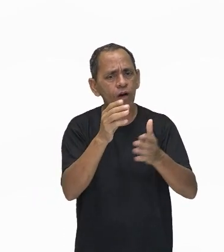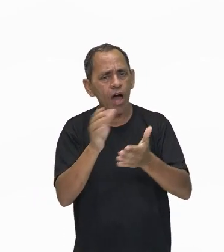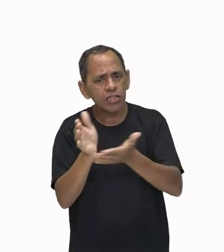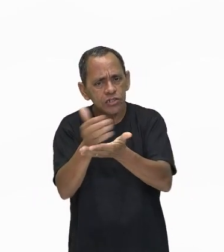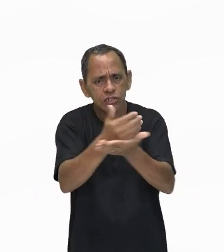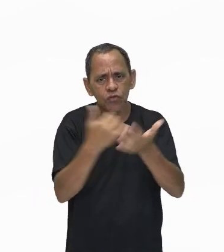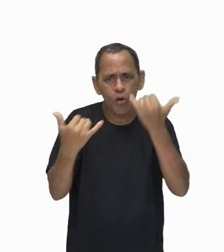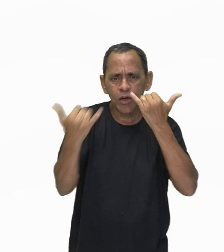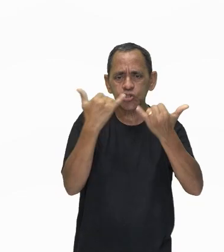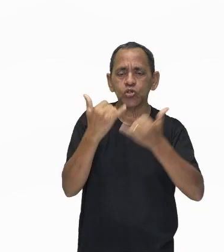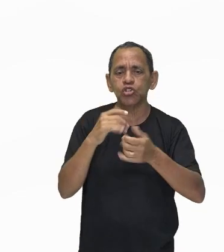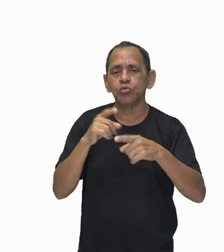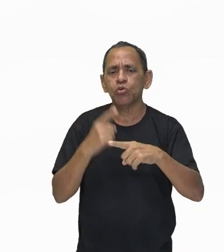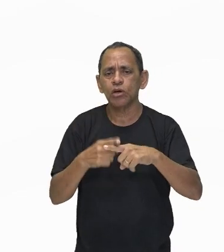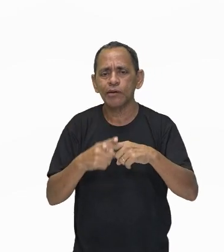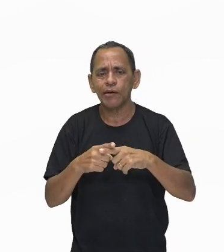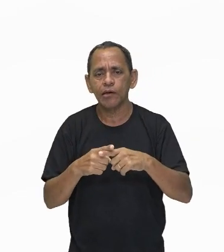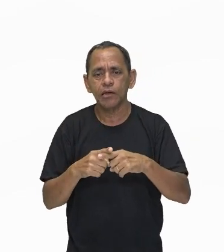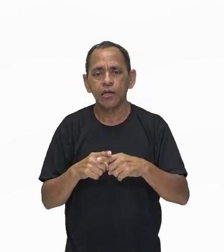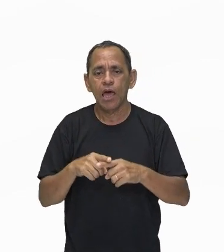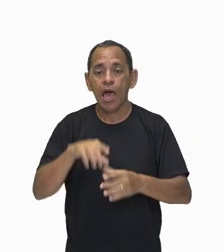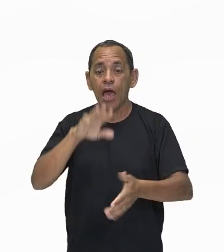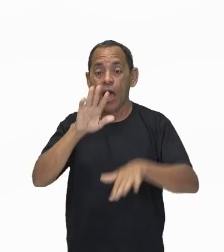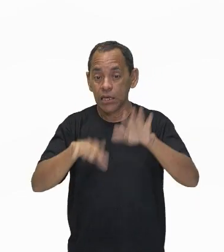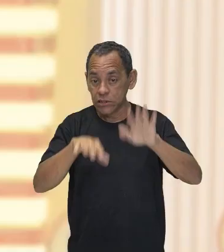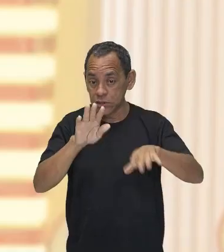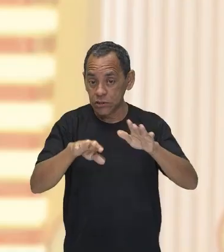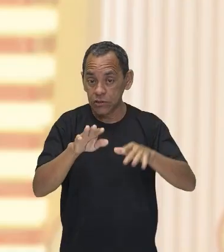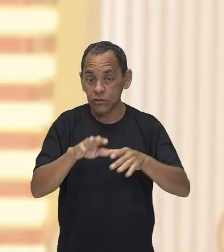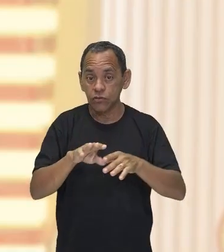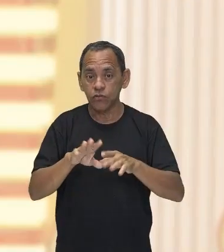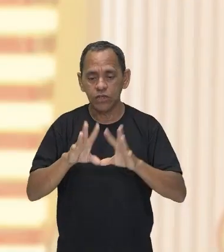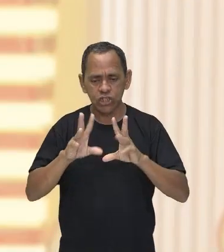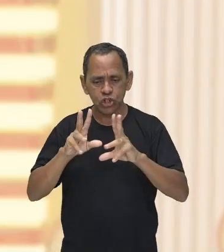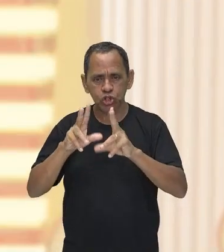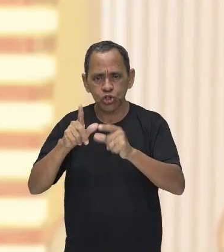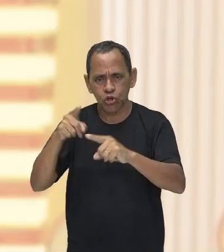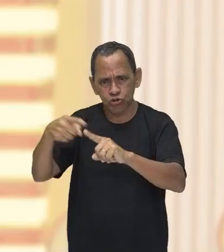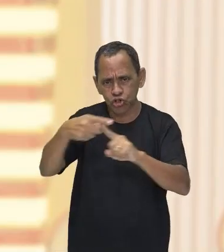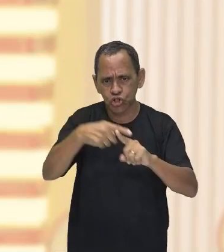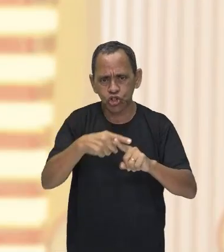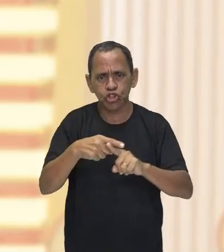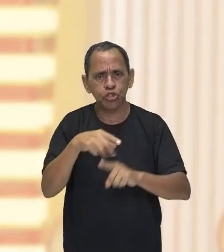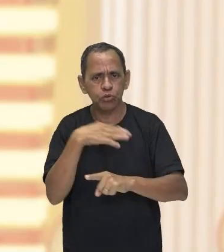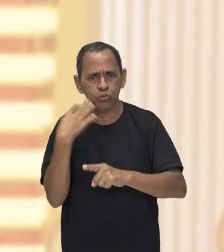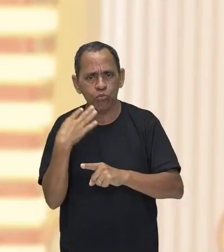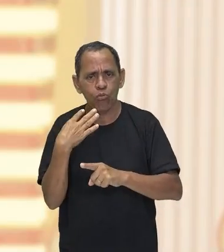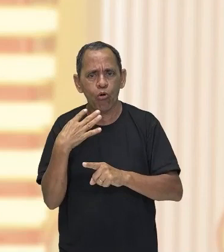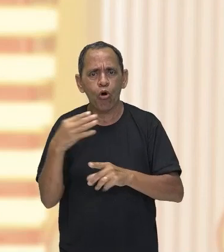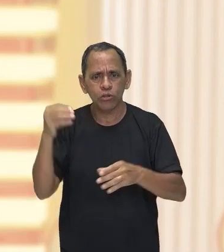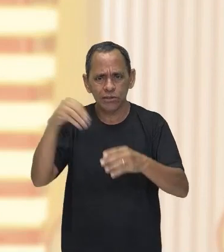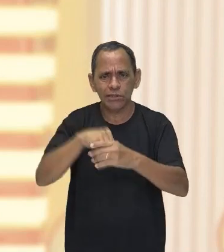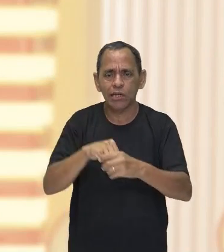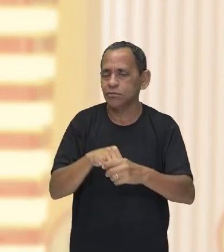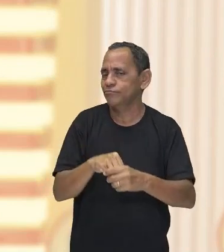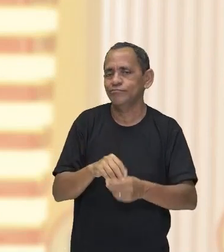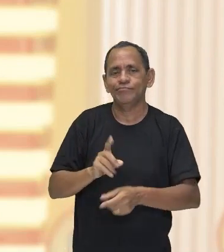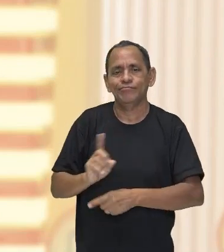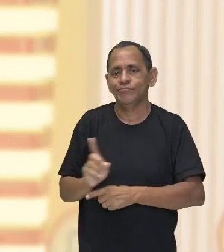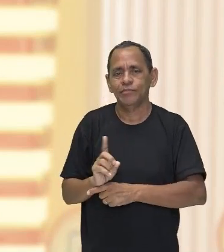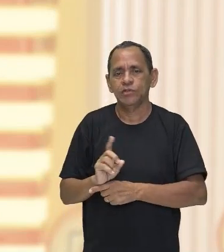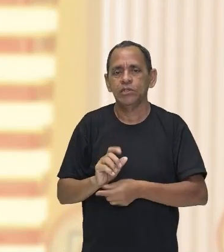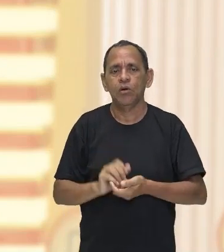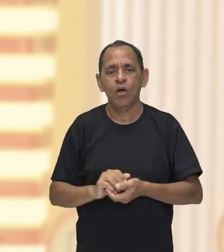nem todos os tipos de homicídios, eles entram, então, nessas estatísticas, tá? Porque às